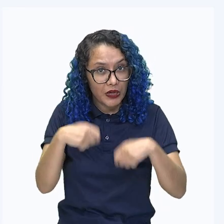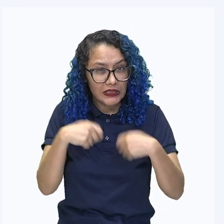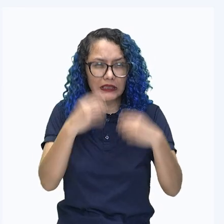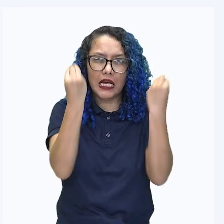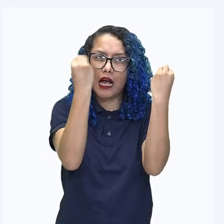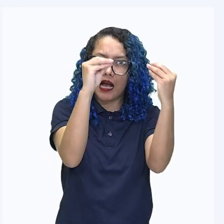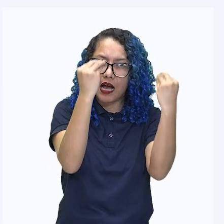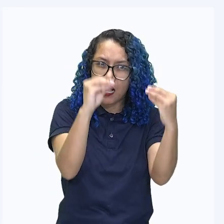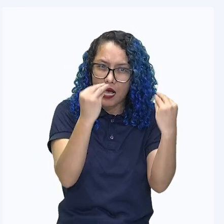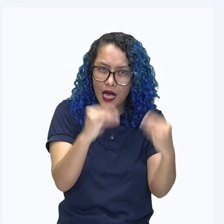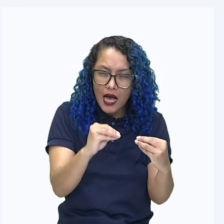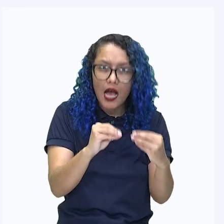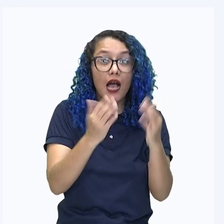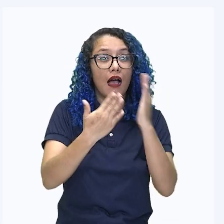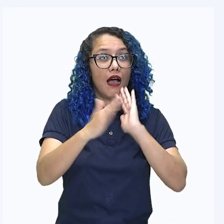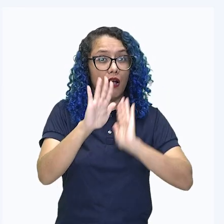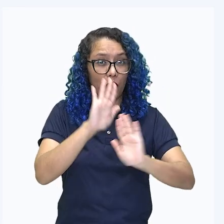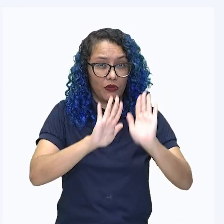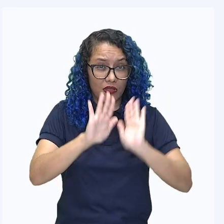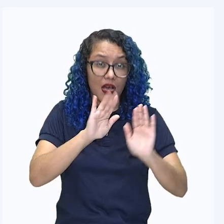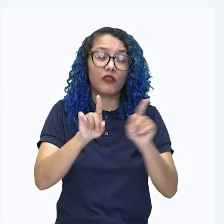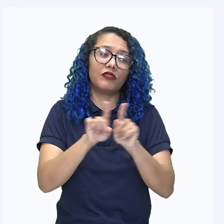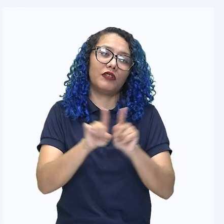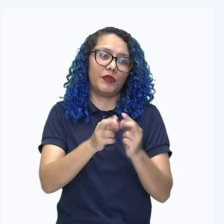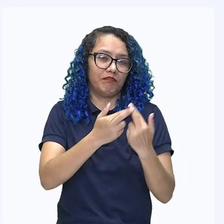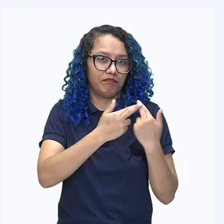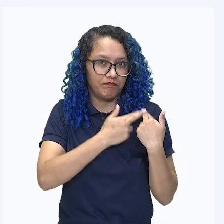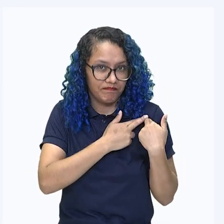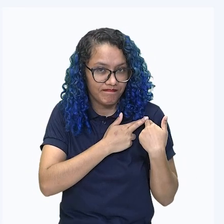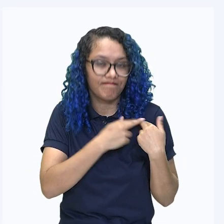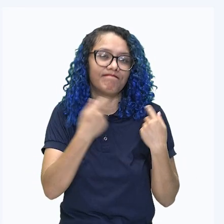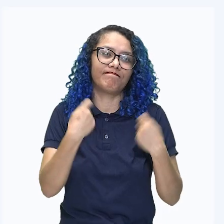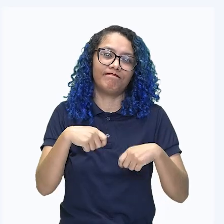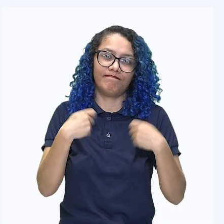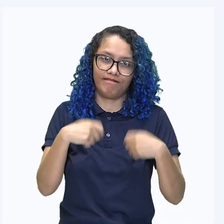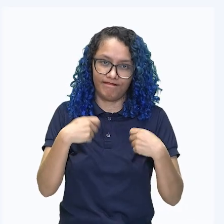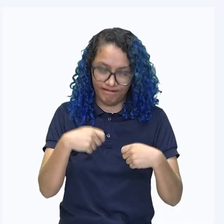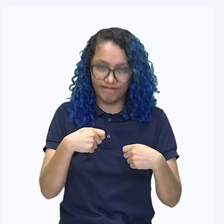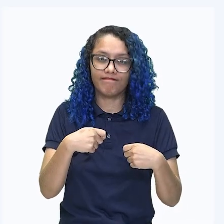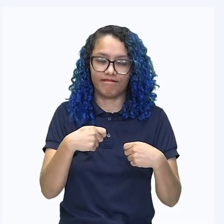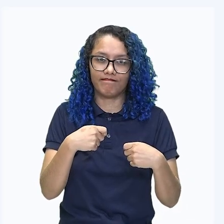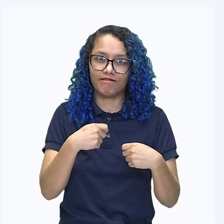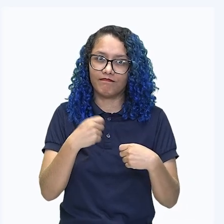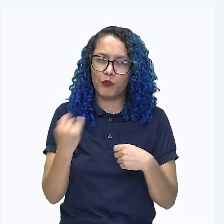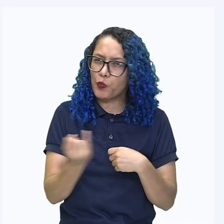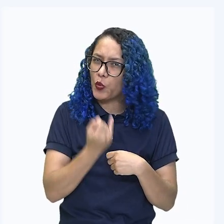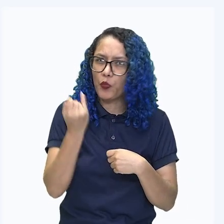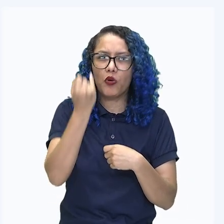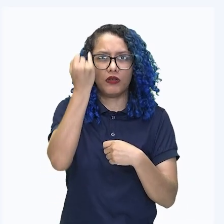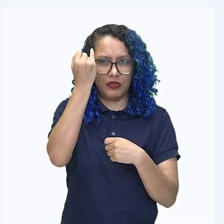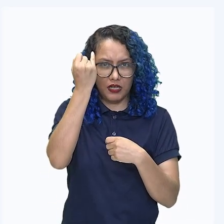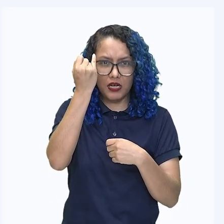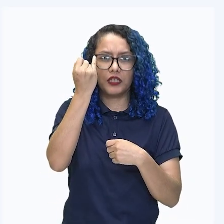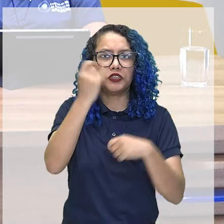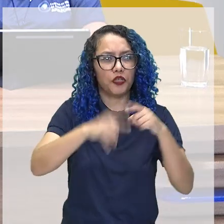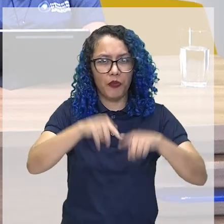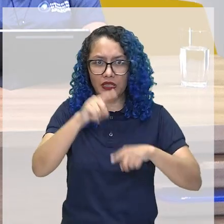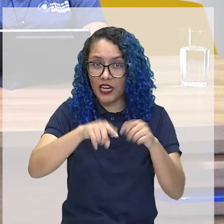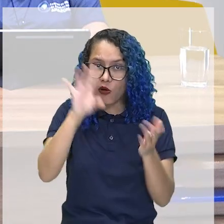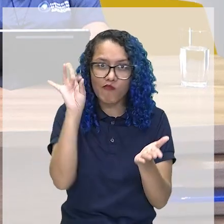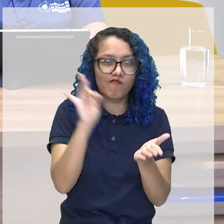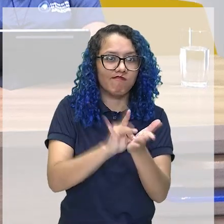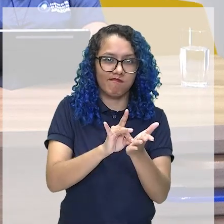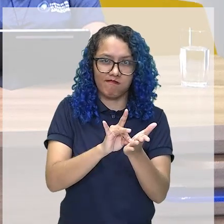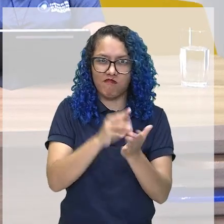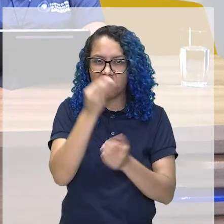com muita cautela e responsabilidade, né? Então, assim, o diário ele é uma ferramenta oficial, ele não pode ser